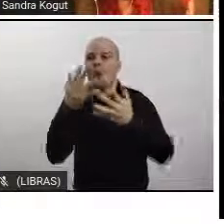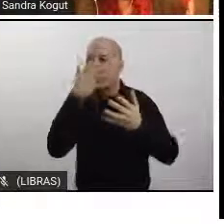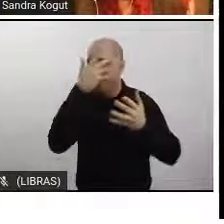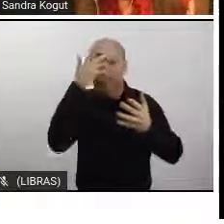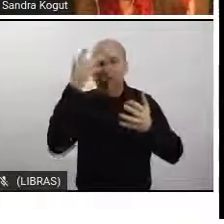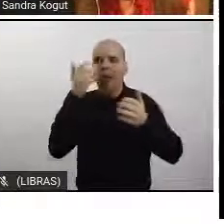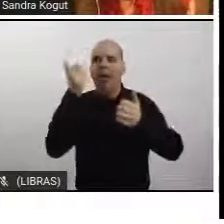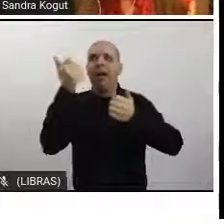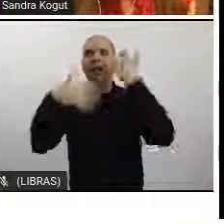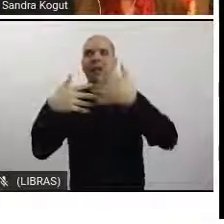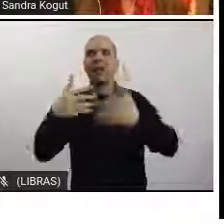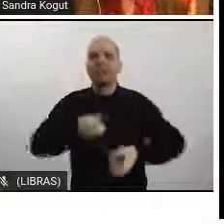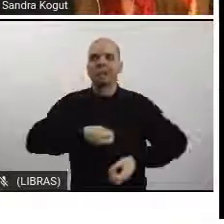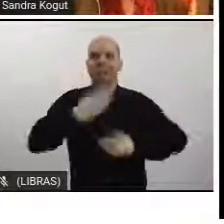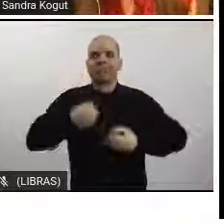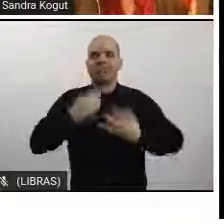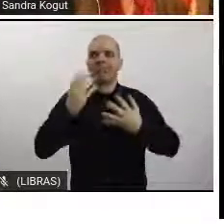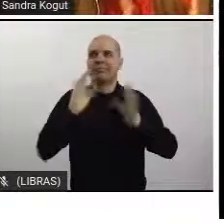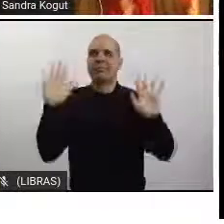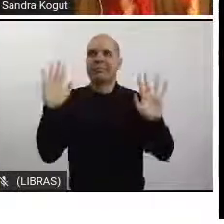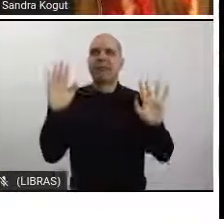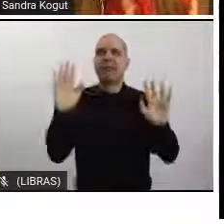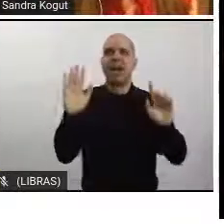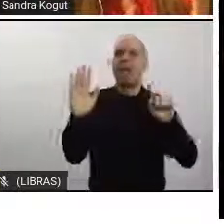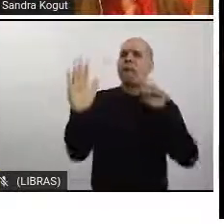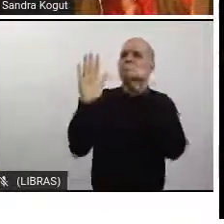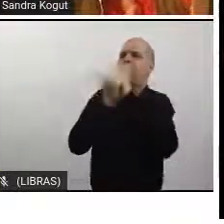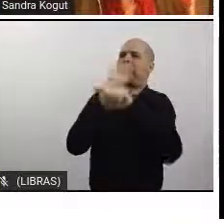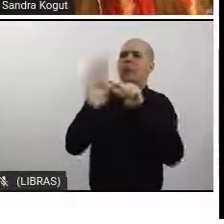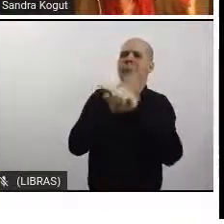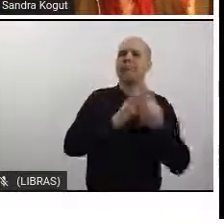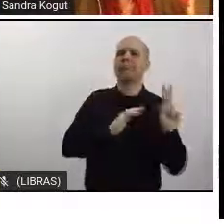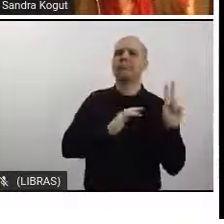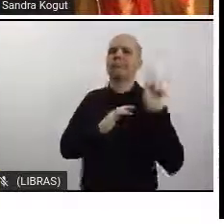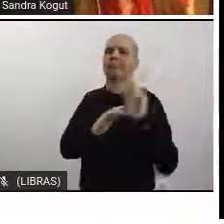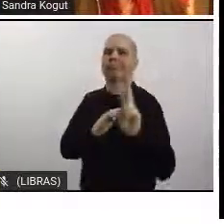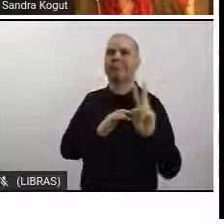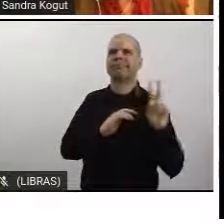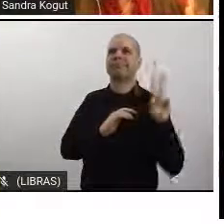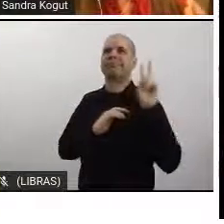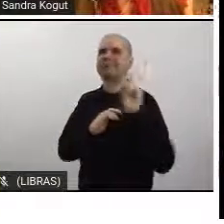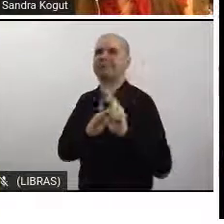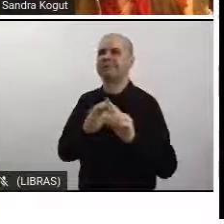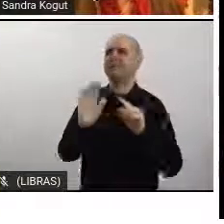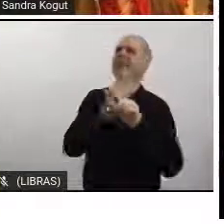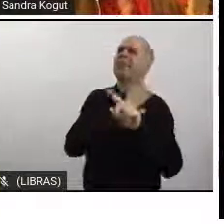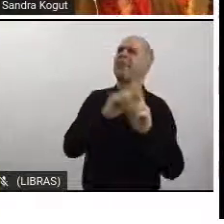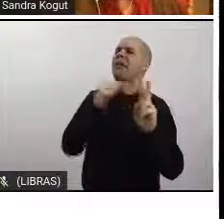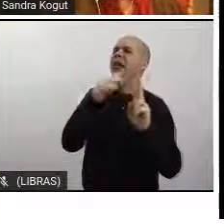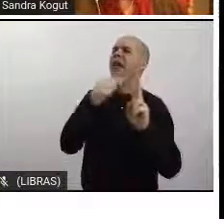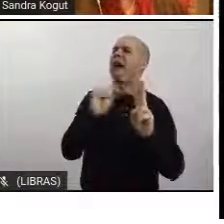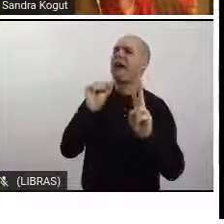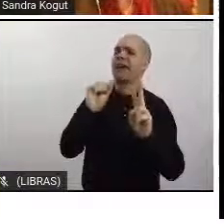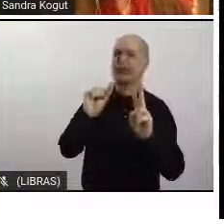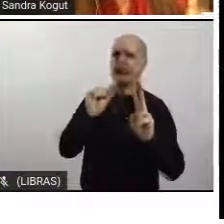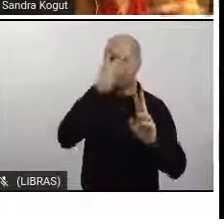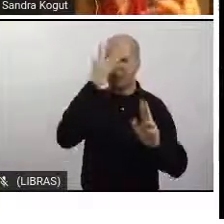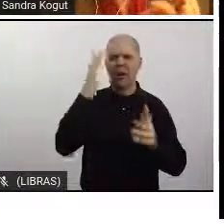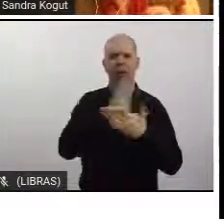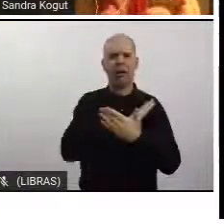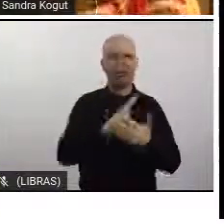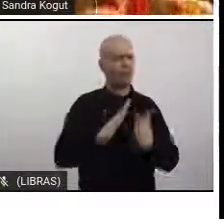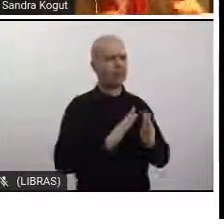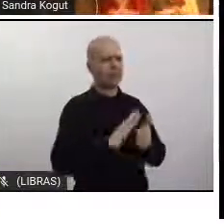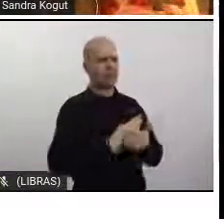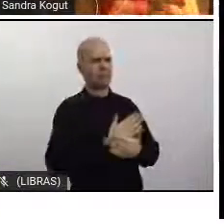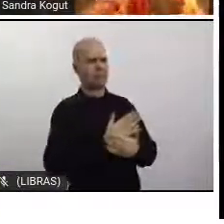assim, que parece até quase banal, mas na época isso era estranho, sabe? De você